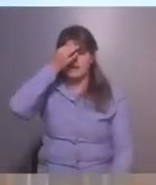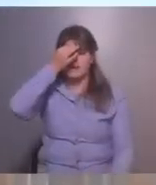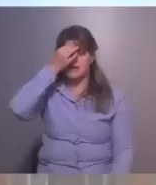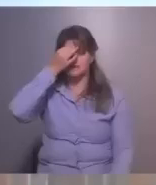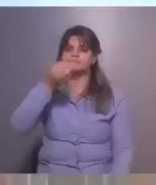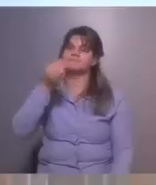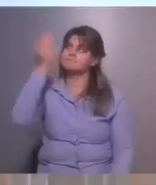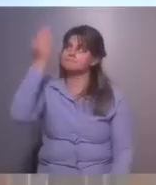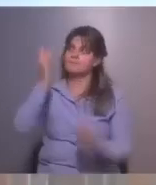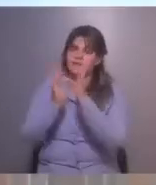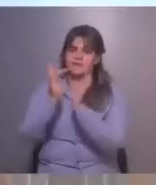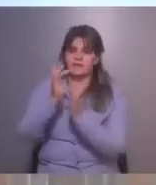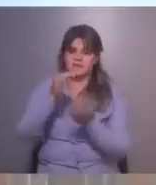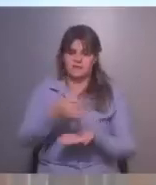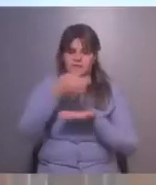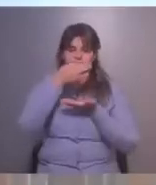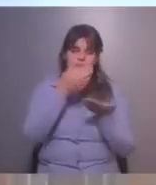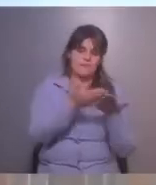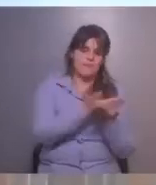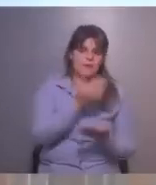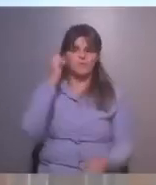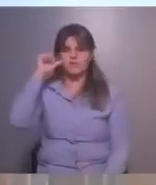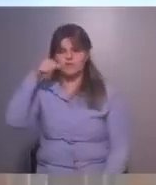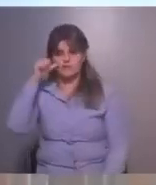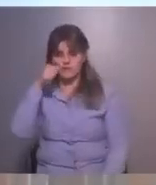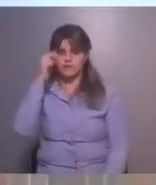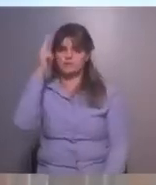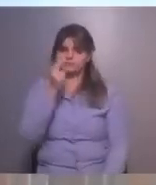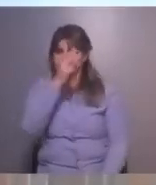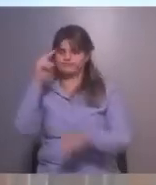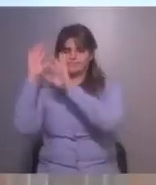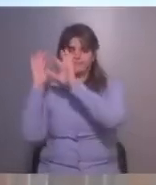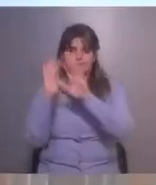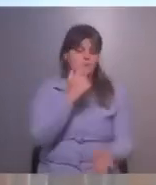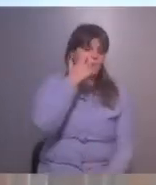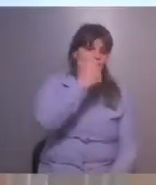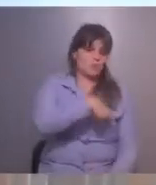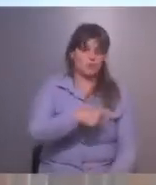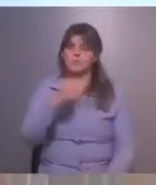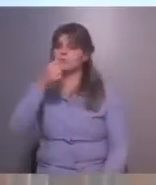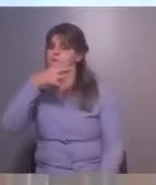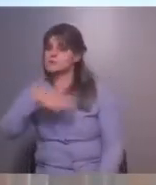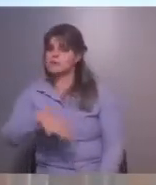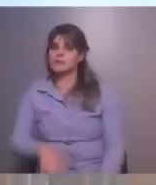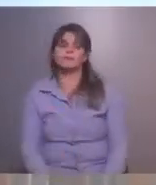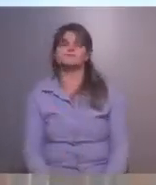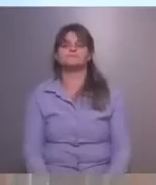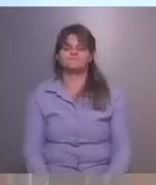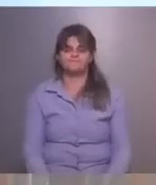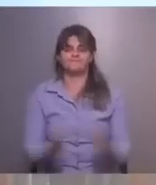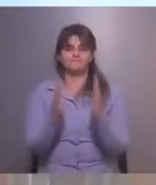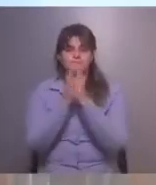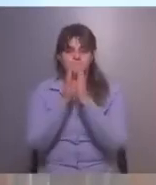de Cristo nos dons do pão e do vinho consagrados, seu corpo e sangue. Na celebração